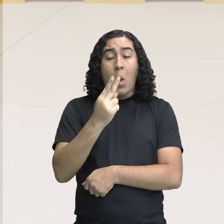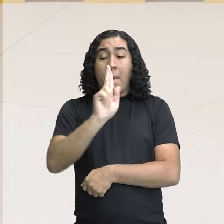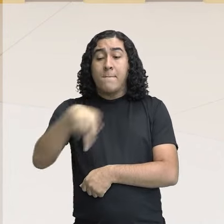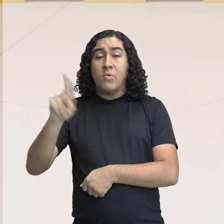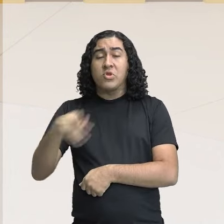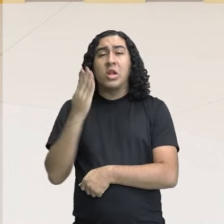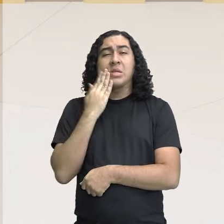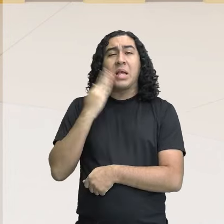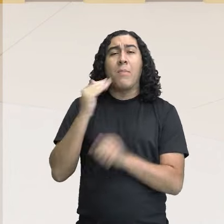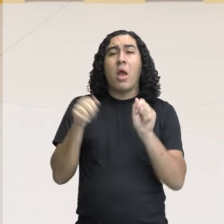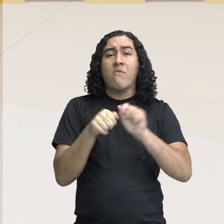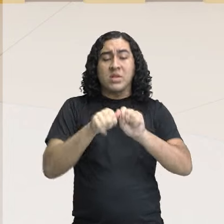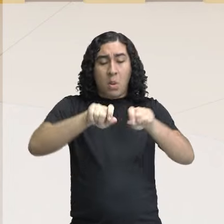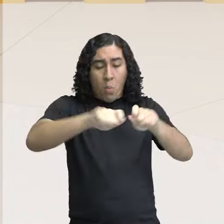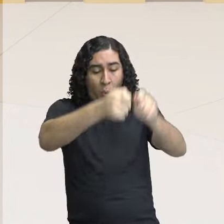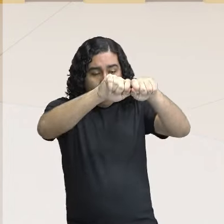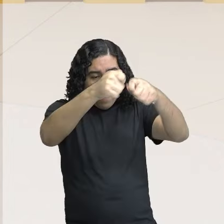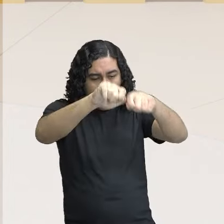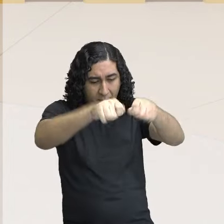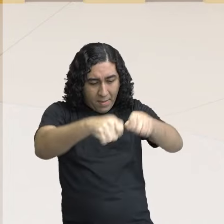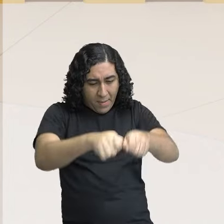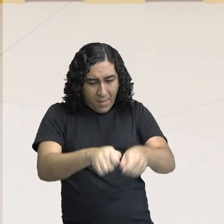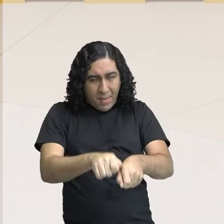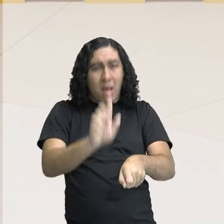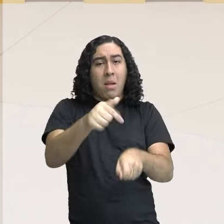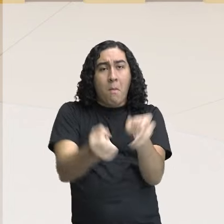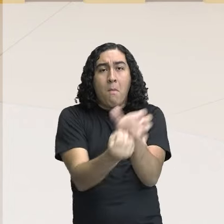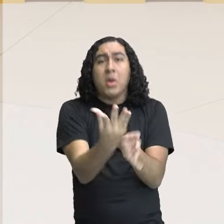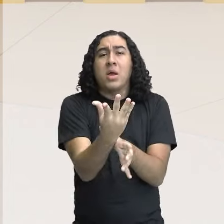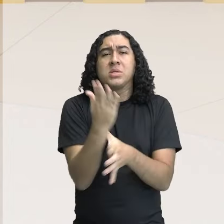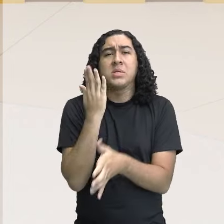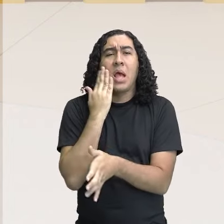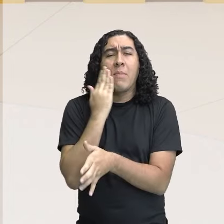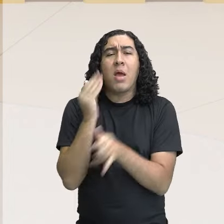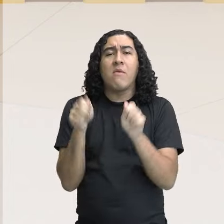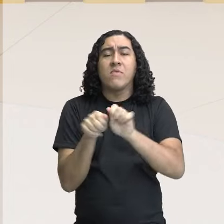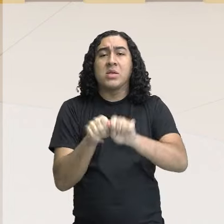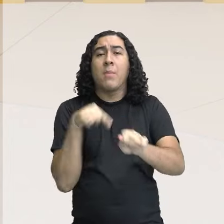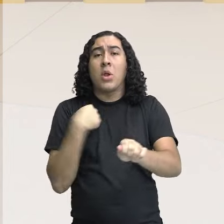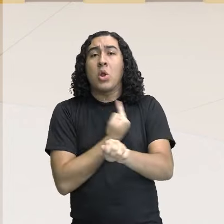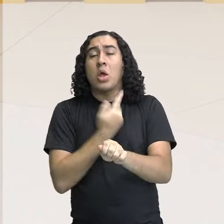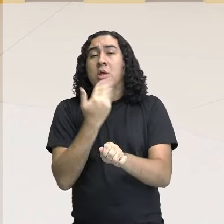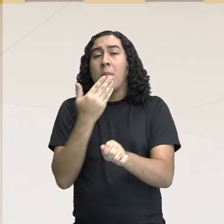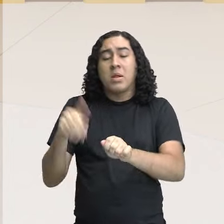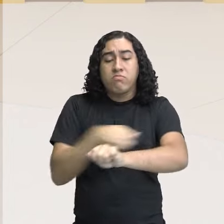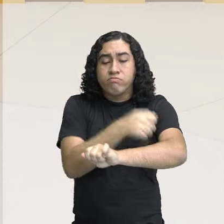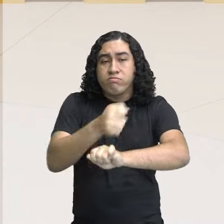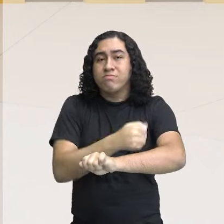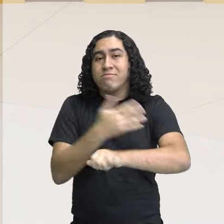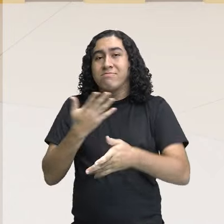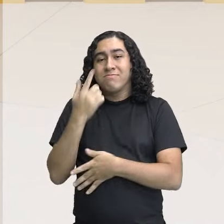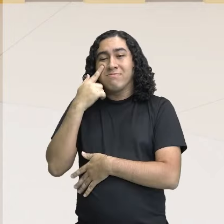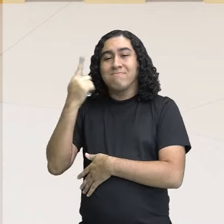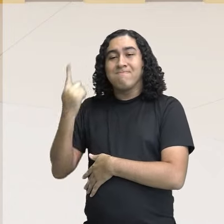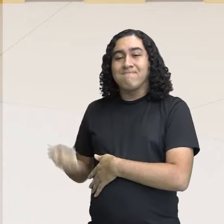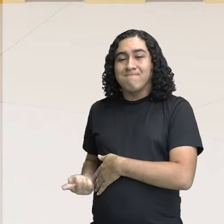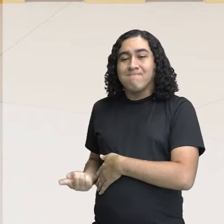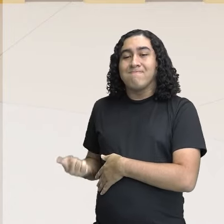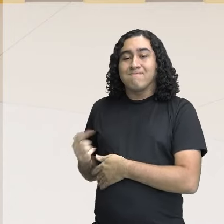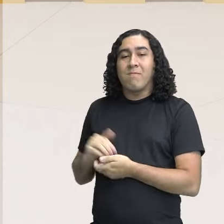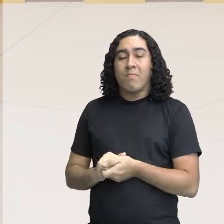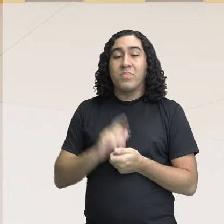tecer, fazer este artefato tecnológico para a nossa culinária? Isso aqui, gente, é o